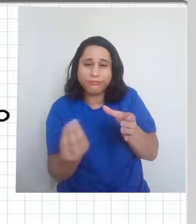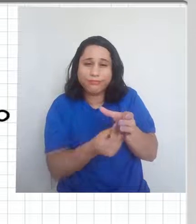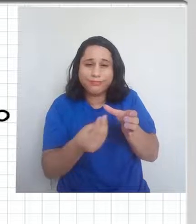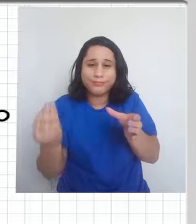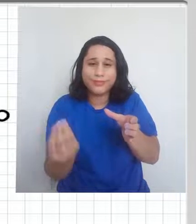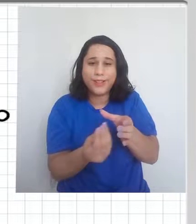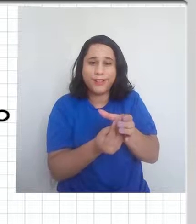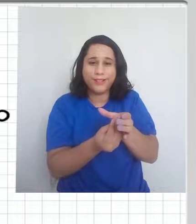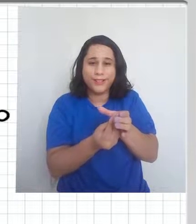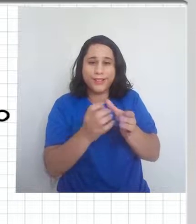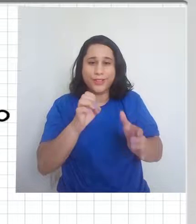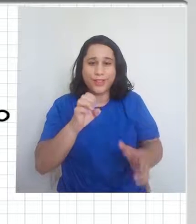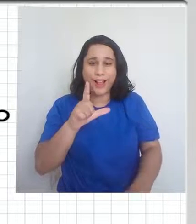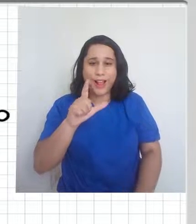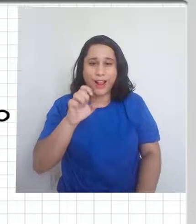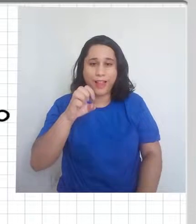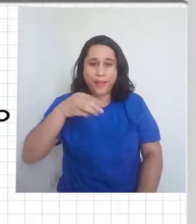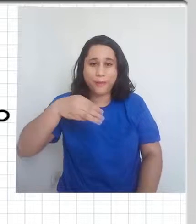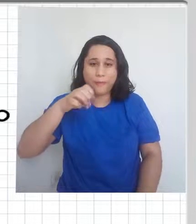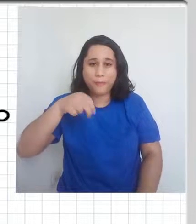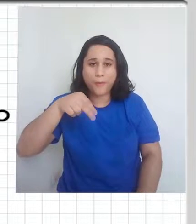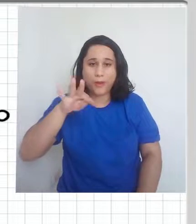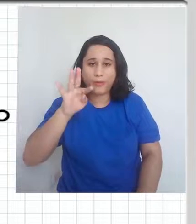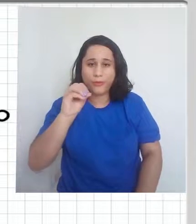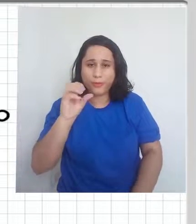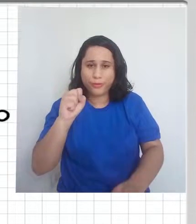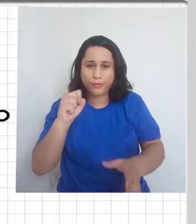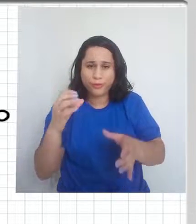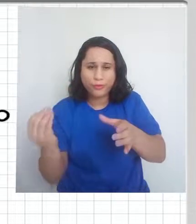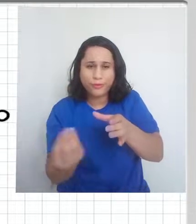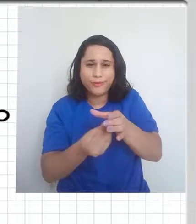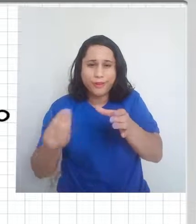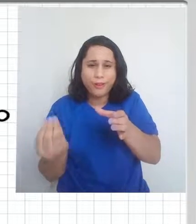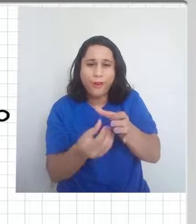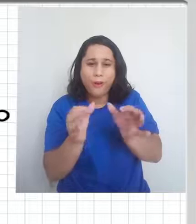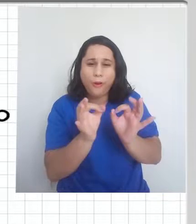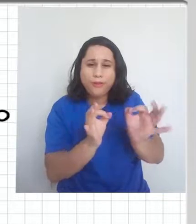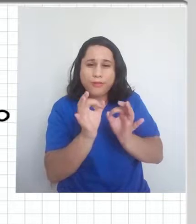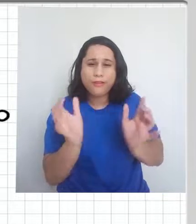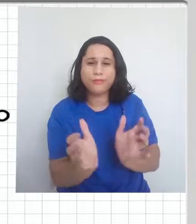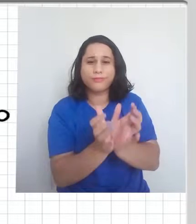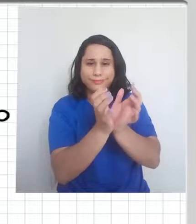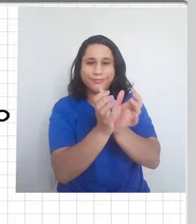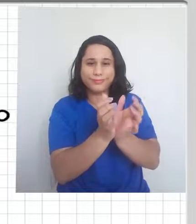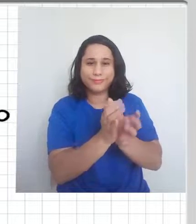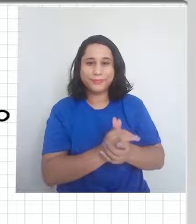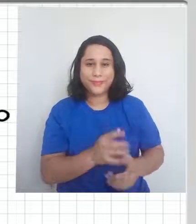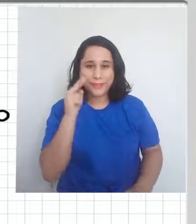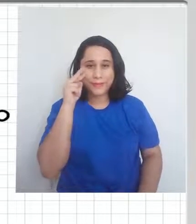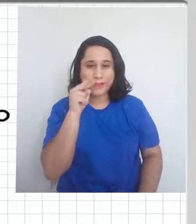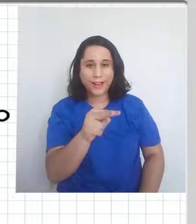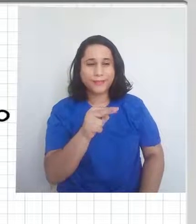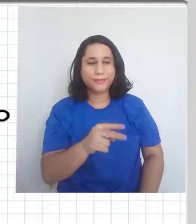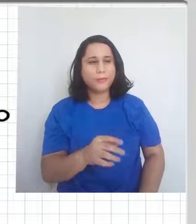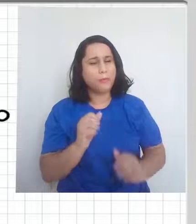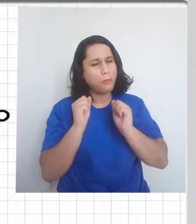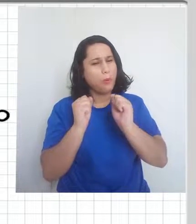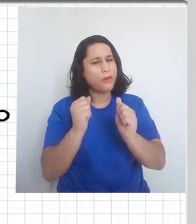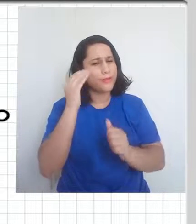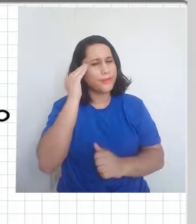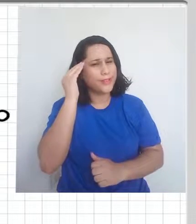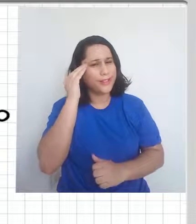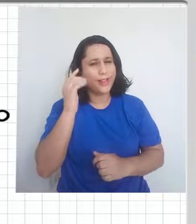elementos. Quando eu digo uma reunião, eu quero dizer um agrupamento de elementos. Veja só, eu posso entender aí